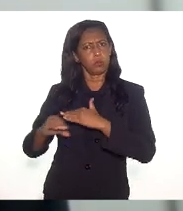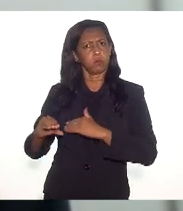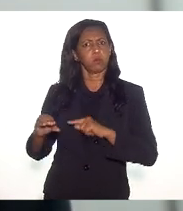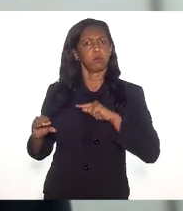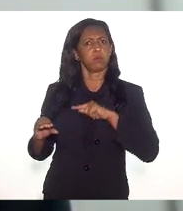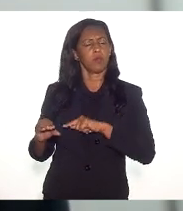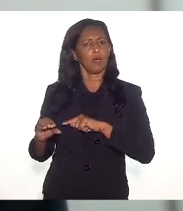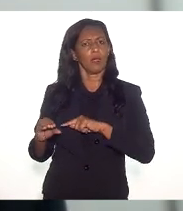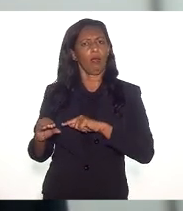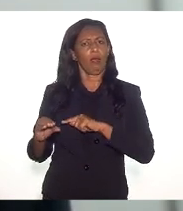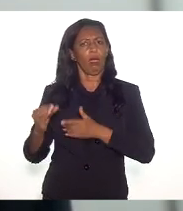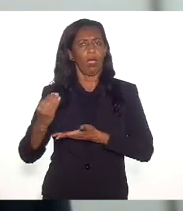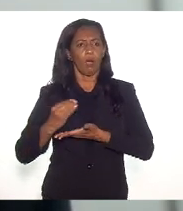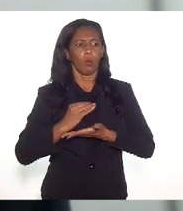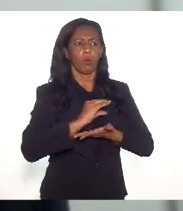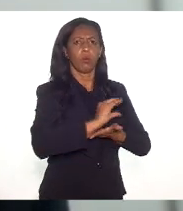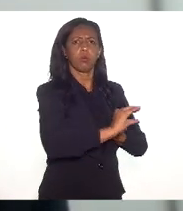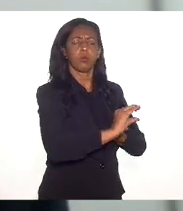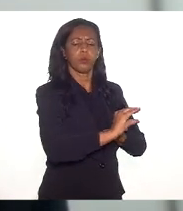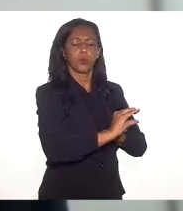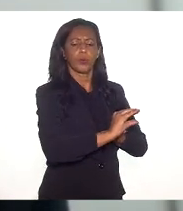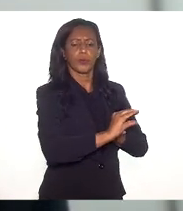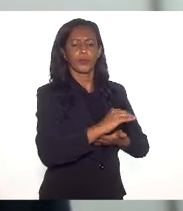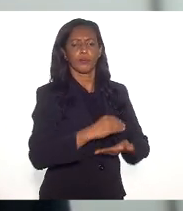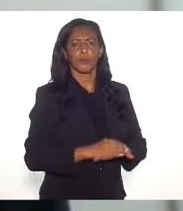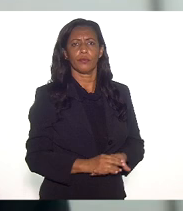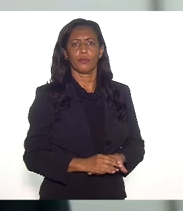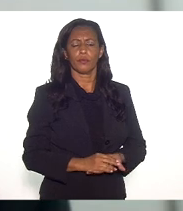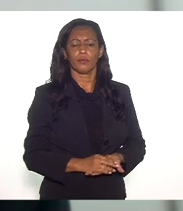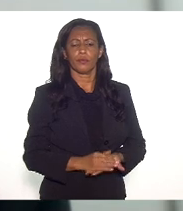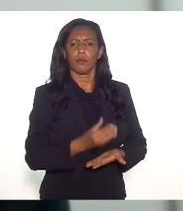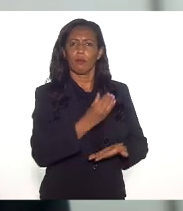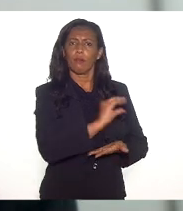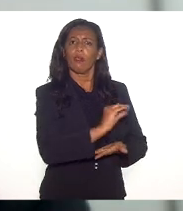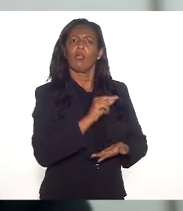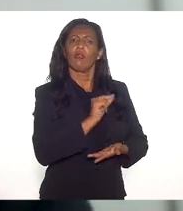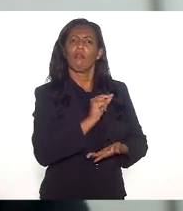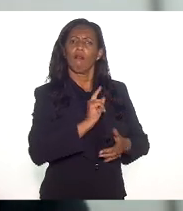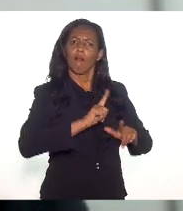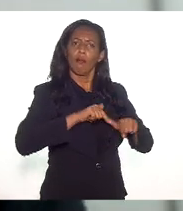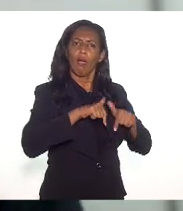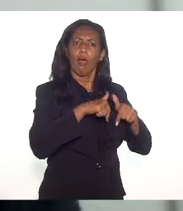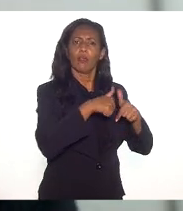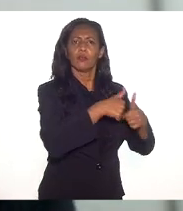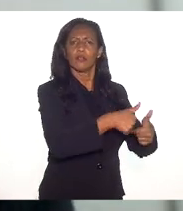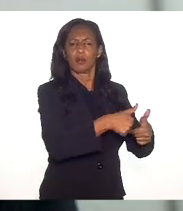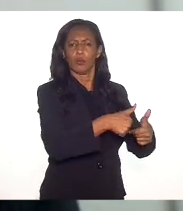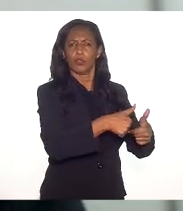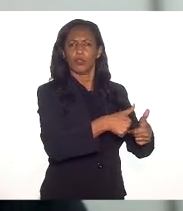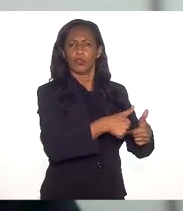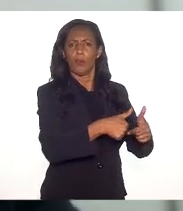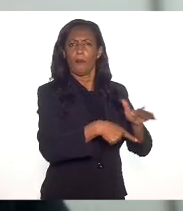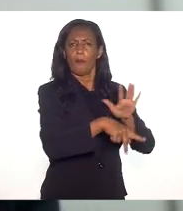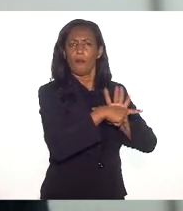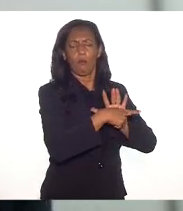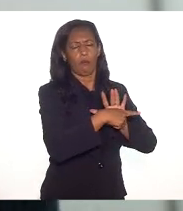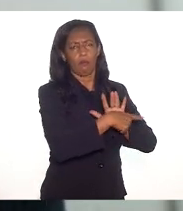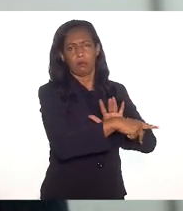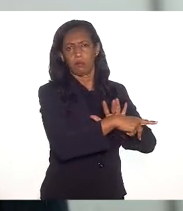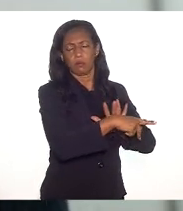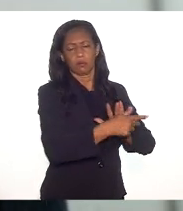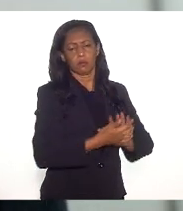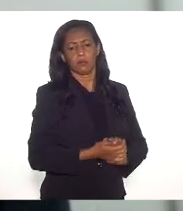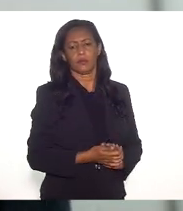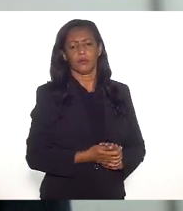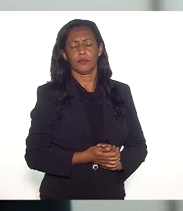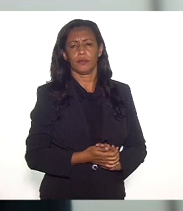seria investido em ações estruturantes. E